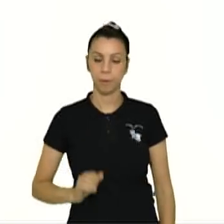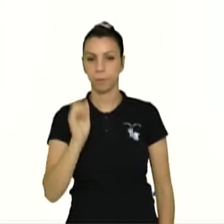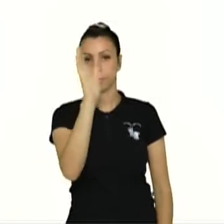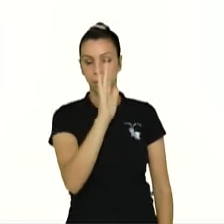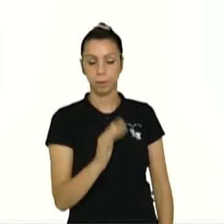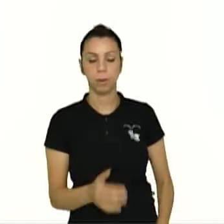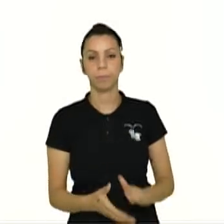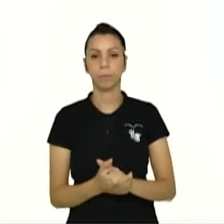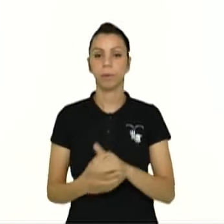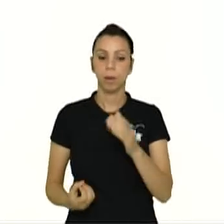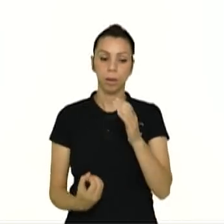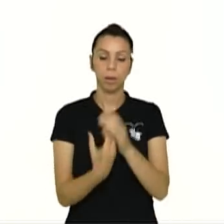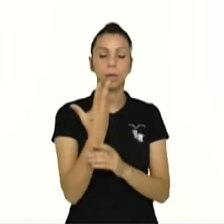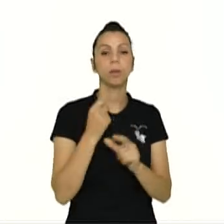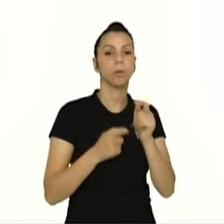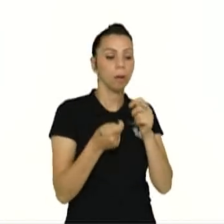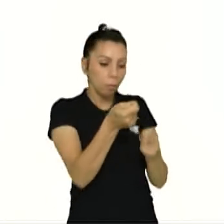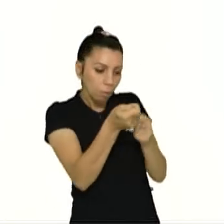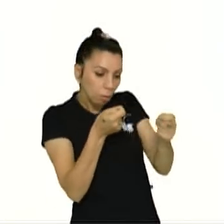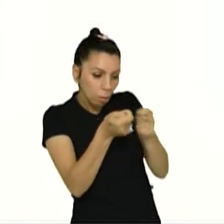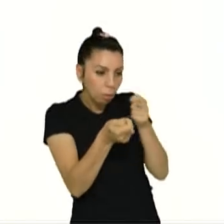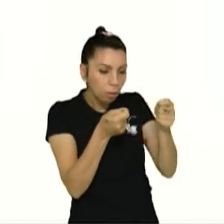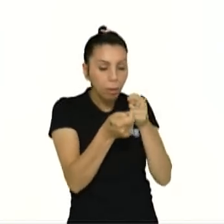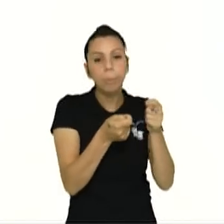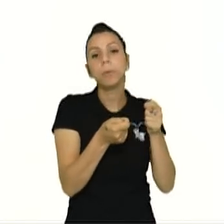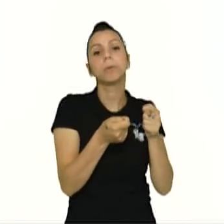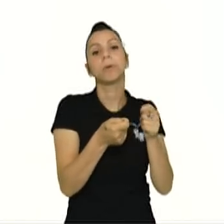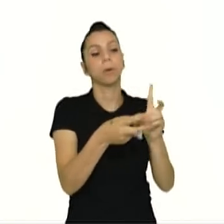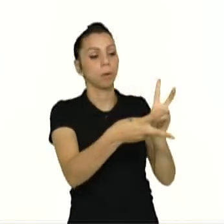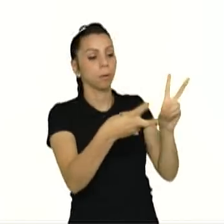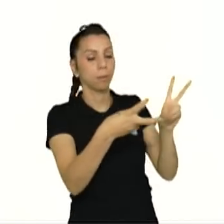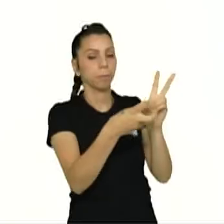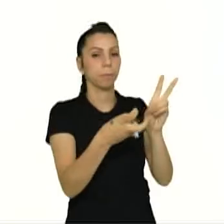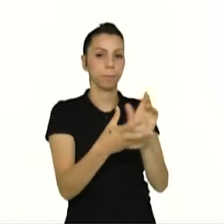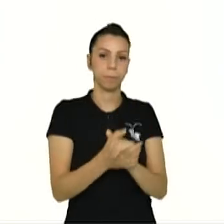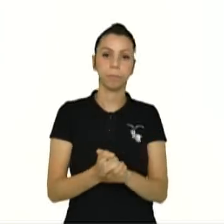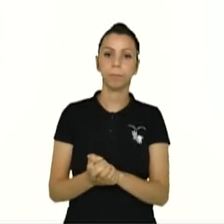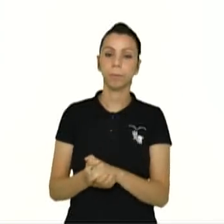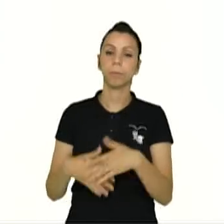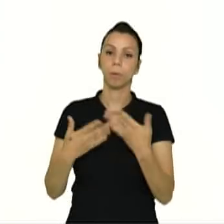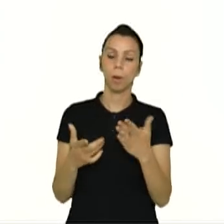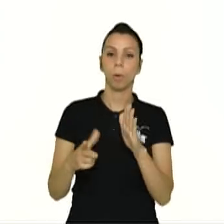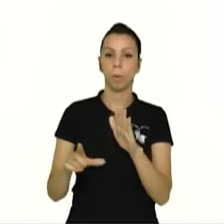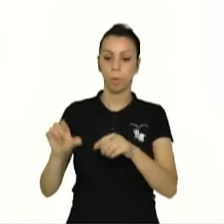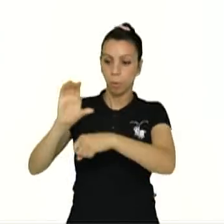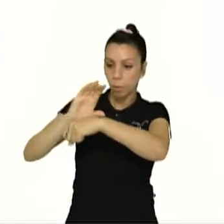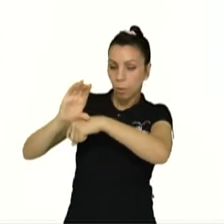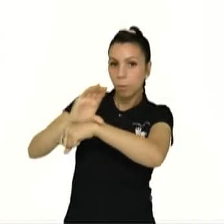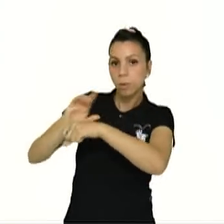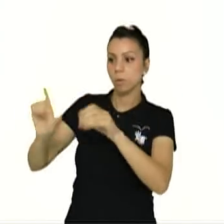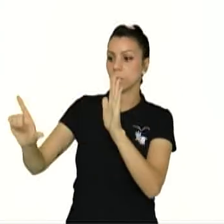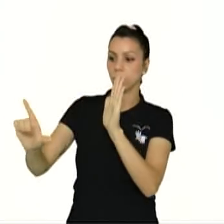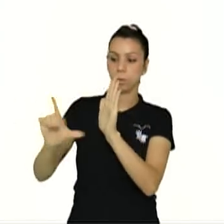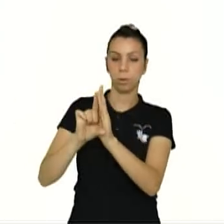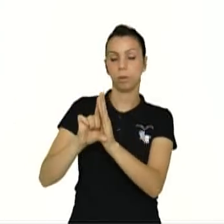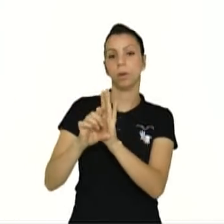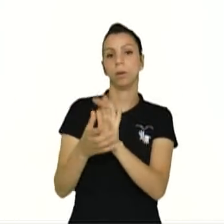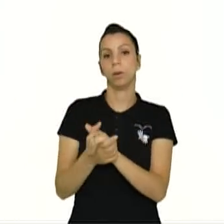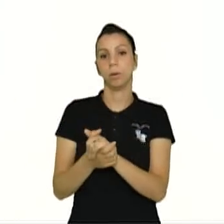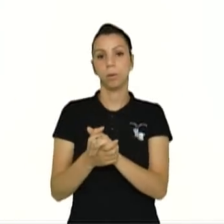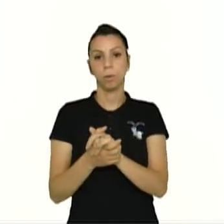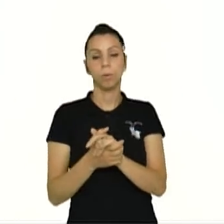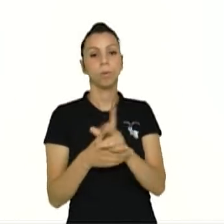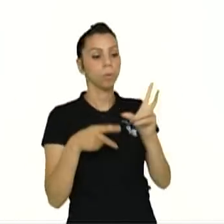medidas sociopolíticas para tutelar os povos originários. Então, do ponto de vista da Constituição, da lei, os povos